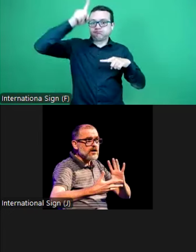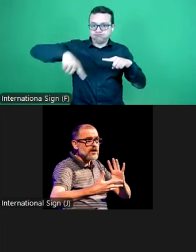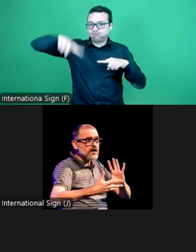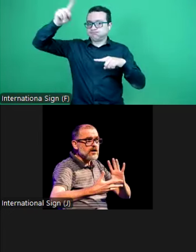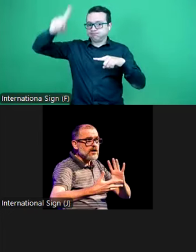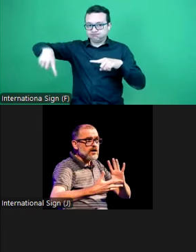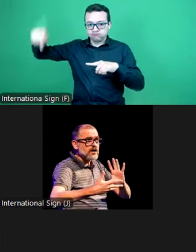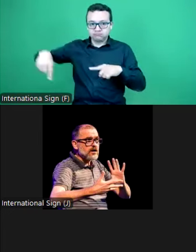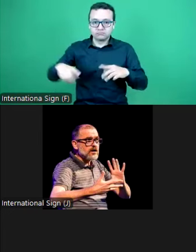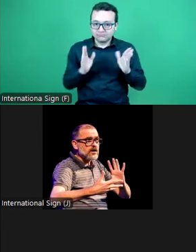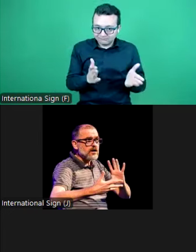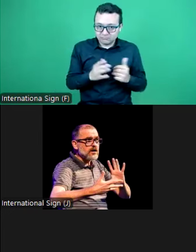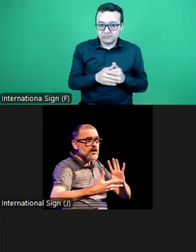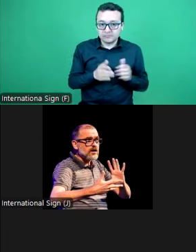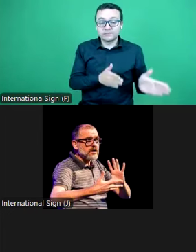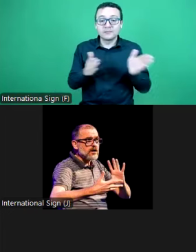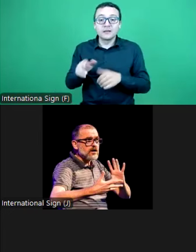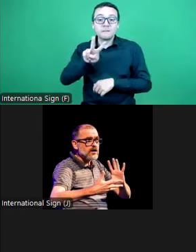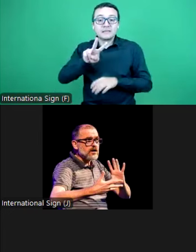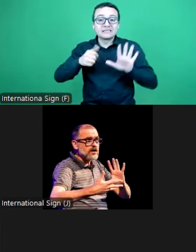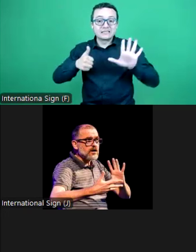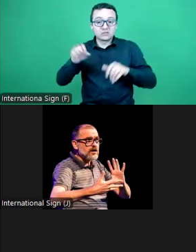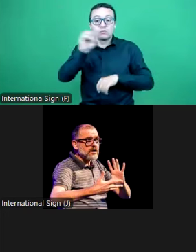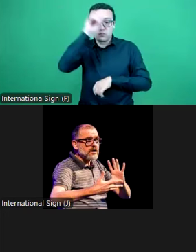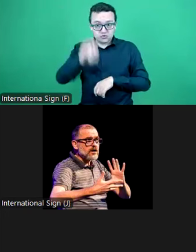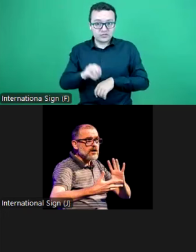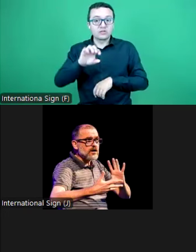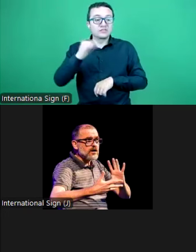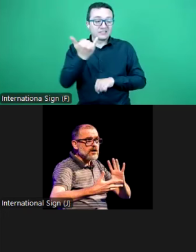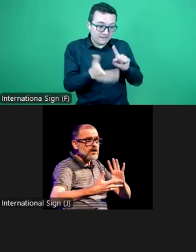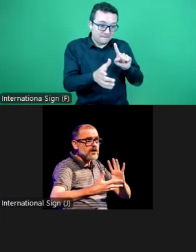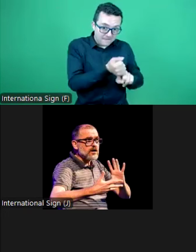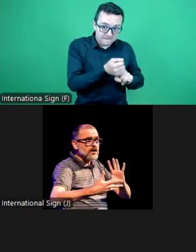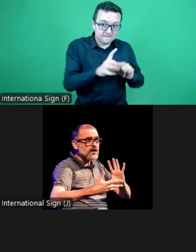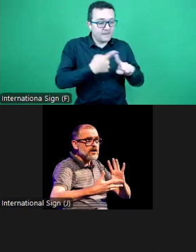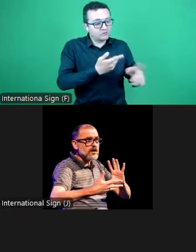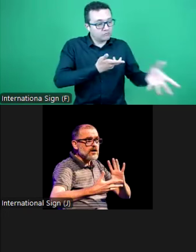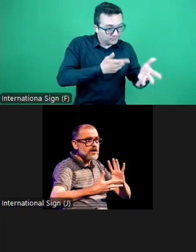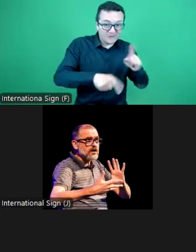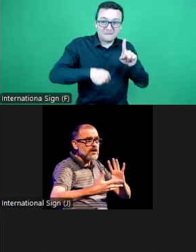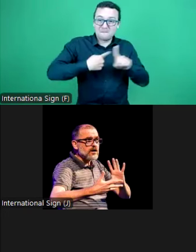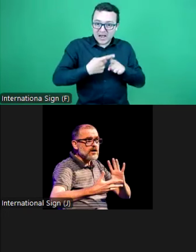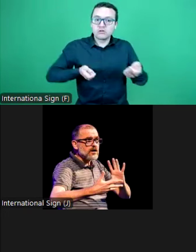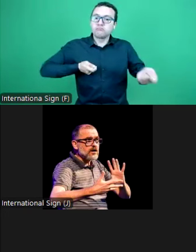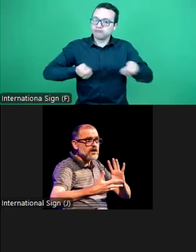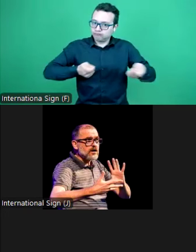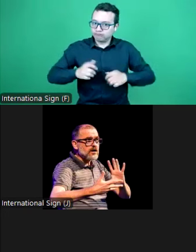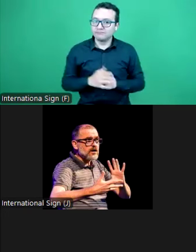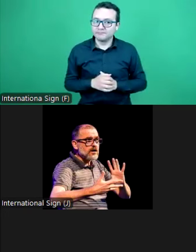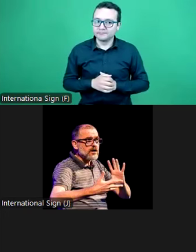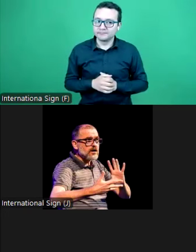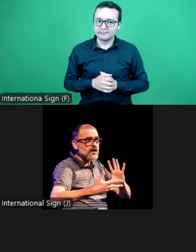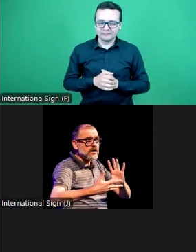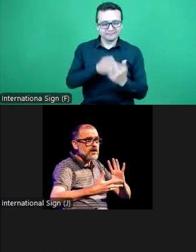controlada ou não acompanhada. E o 26% tem um diagnóstico que